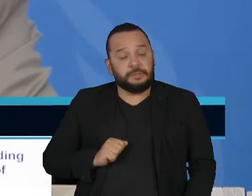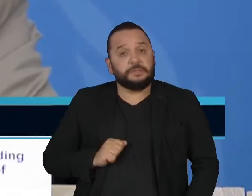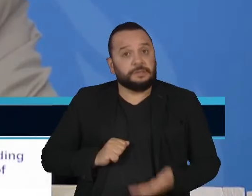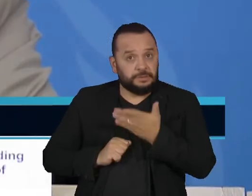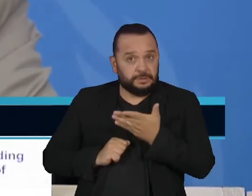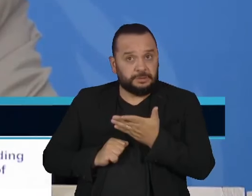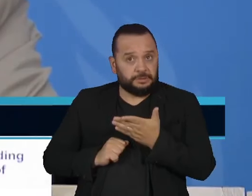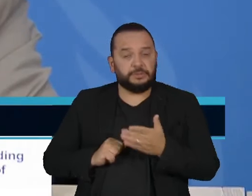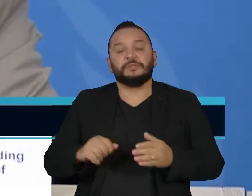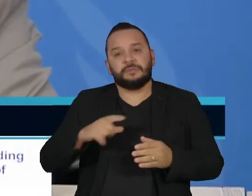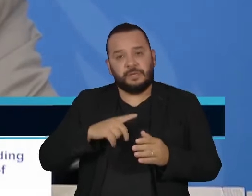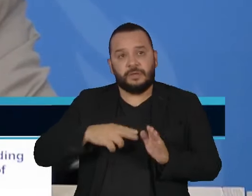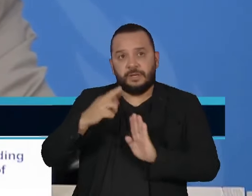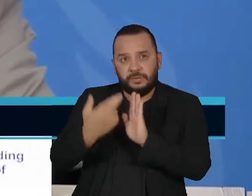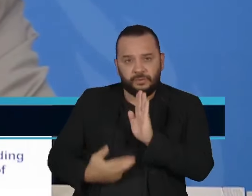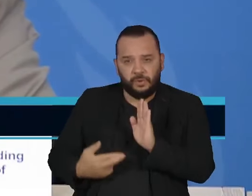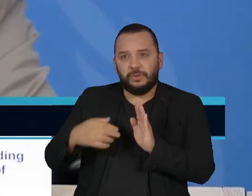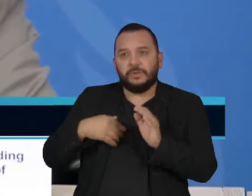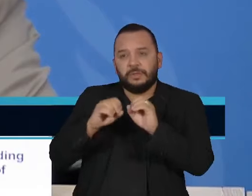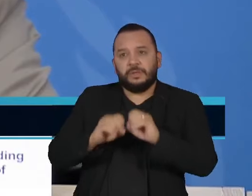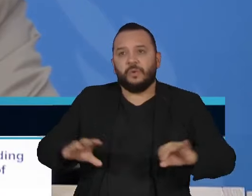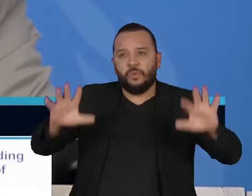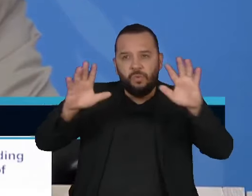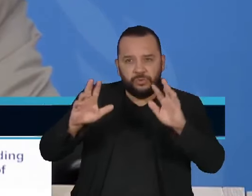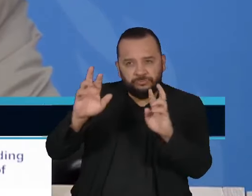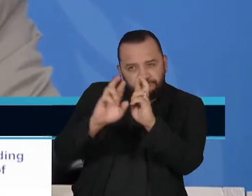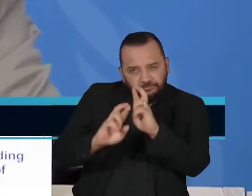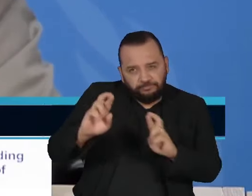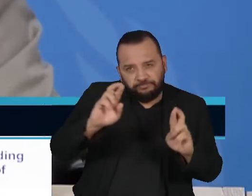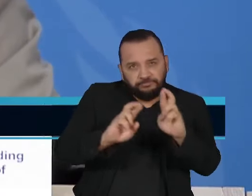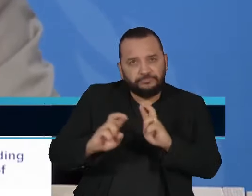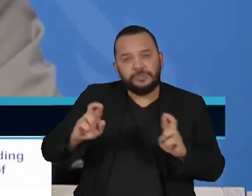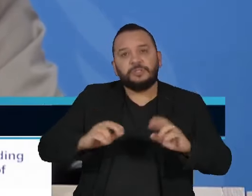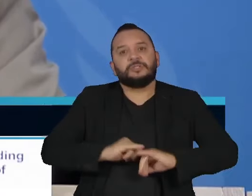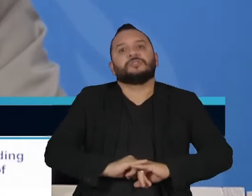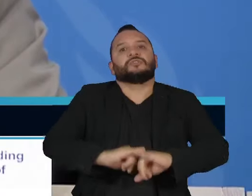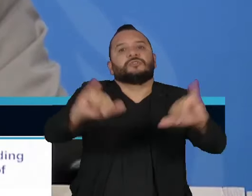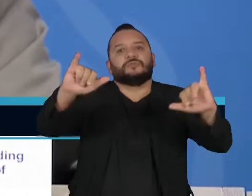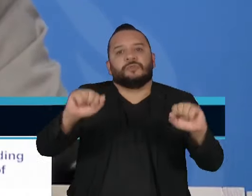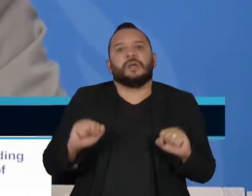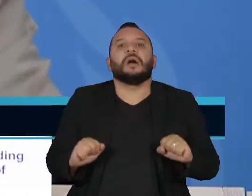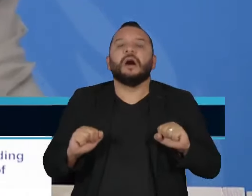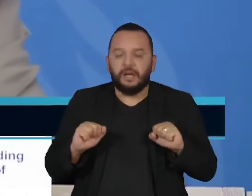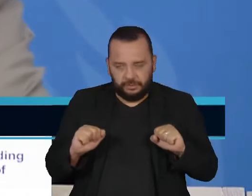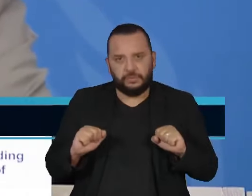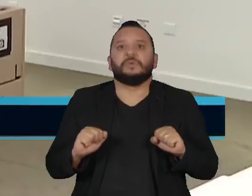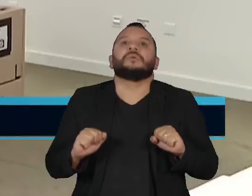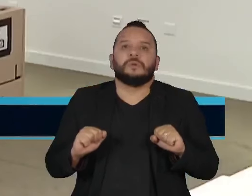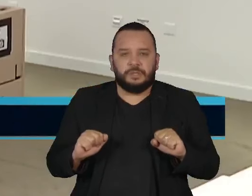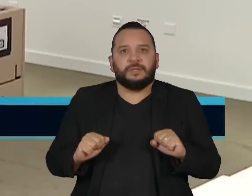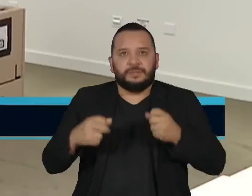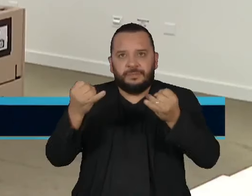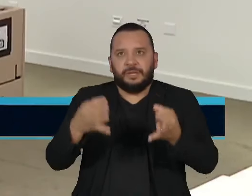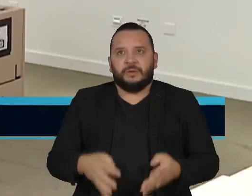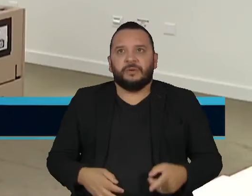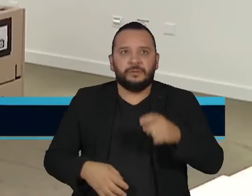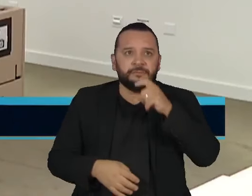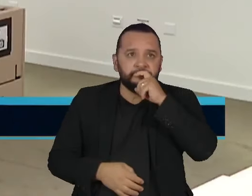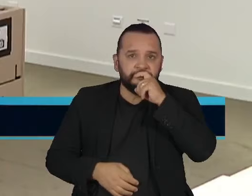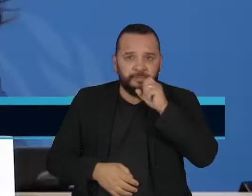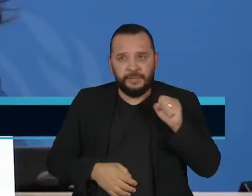da missão de investigação da Organização das Nações Unidas, divulgado nesta terça-feira, se refere à atual situação